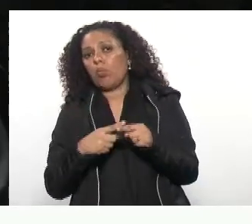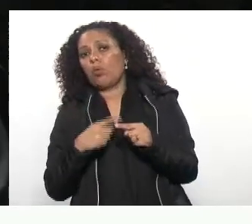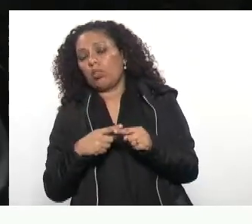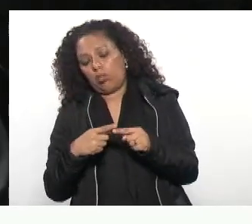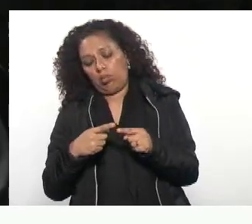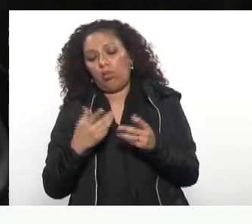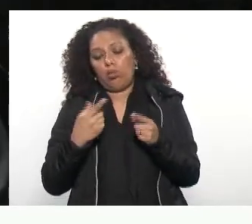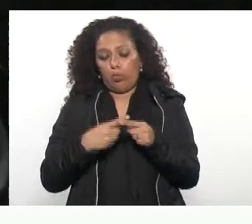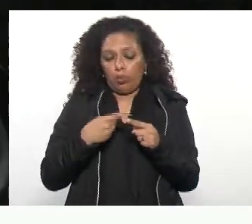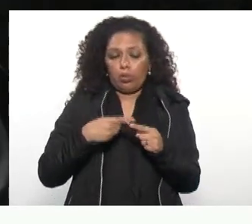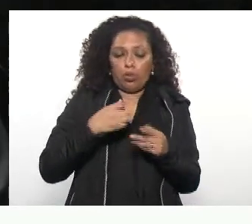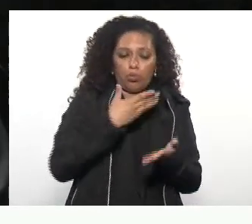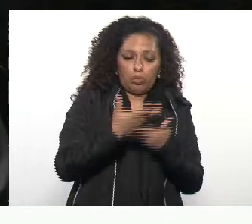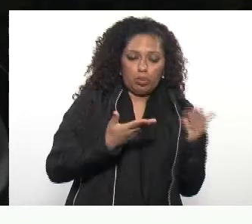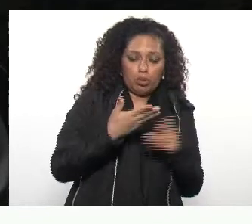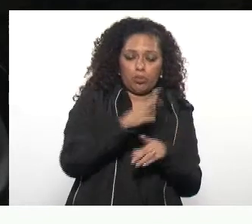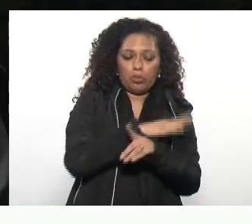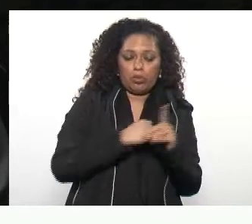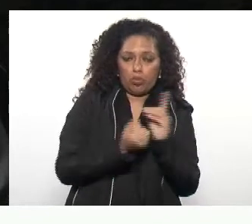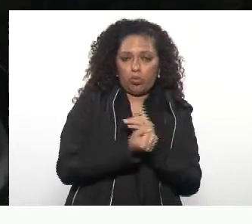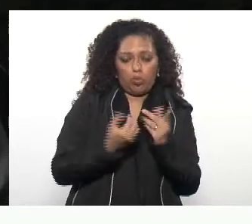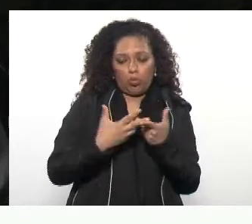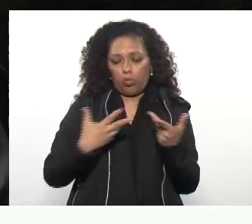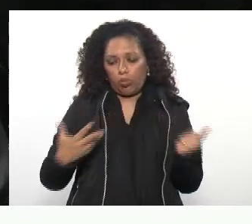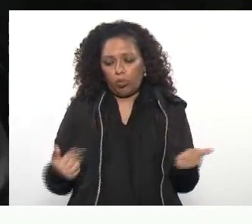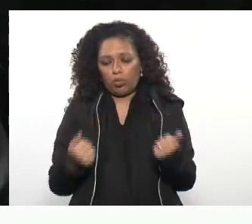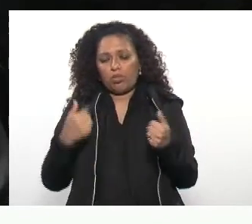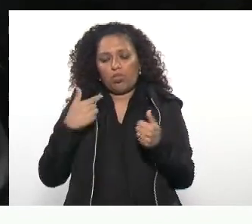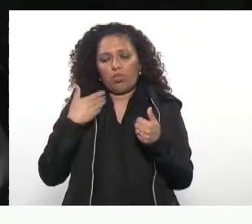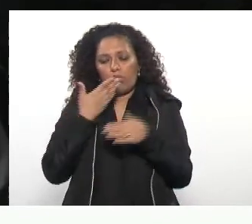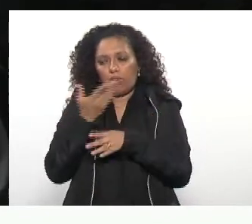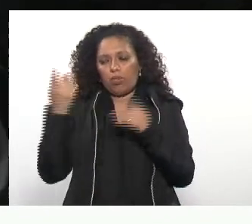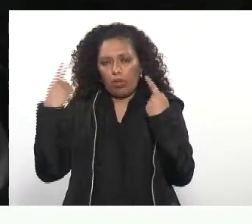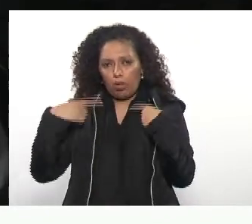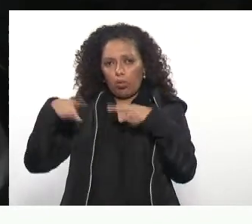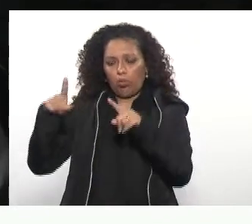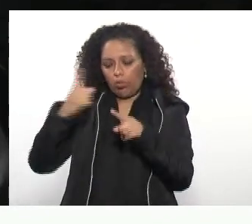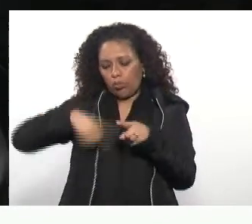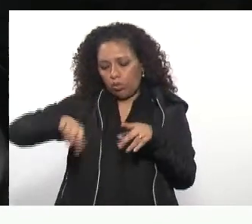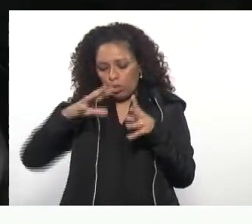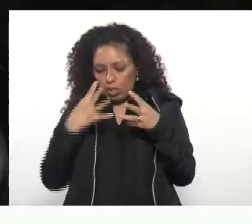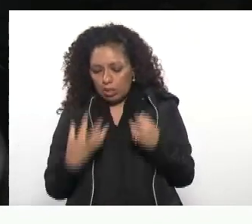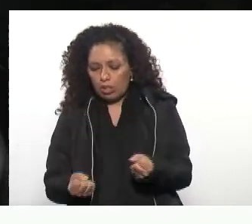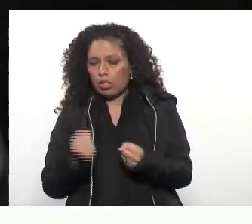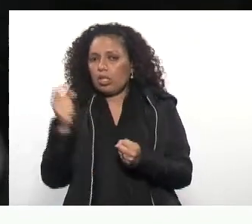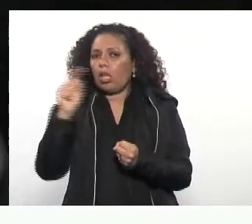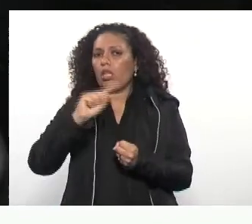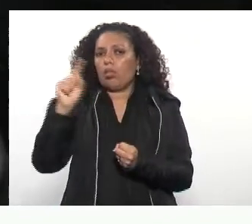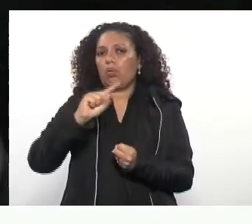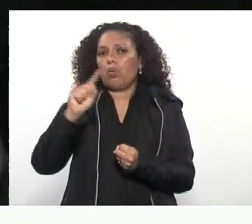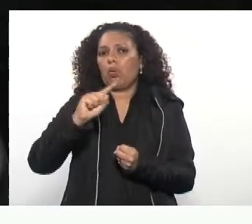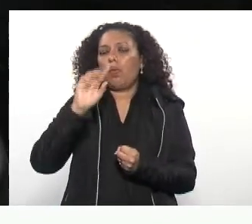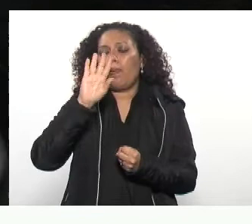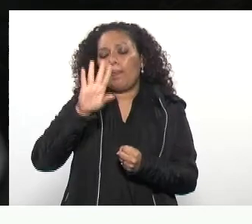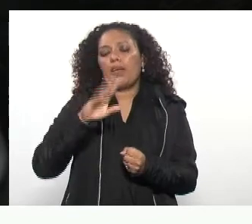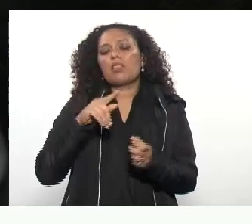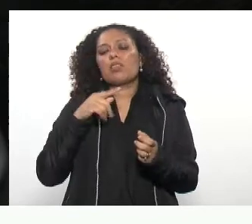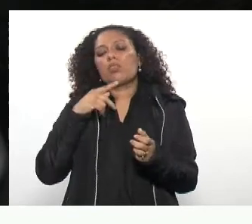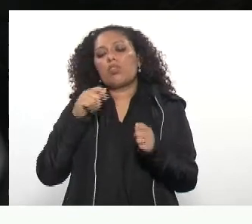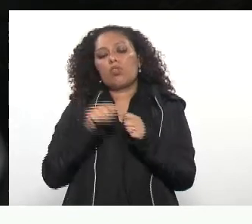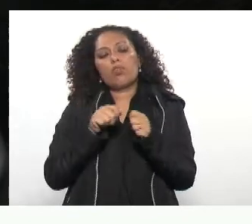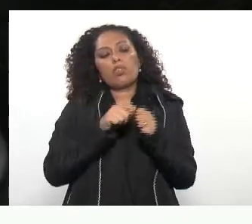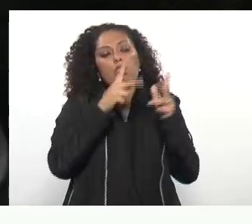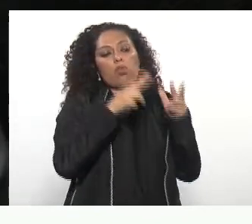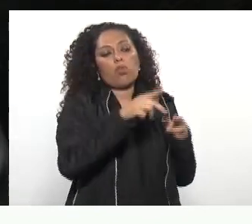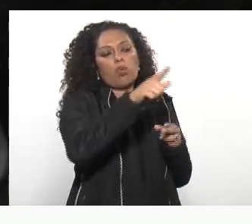ao interesse público, e nada que desvie dele nós toleraríamos, né? Mas faço a mesma pergunta ao